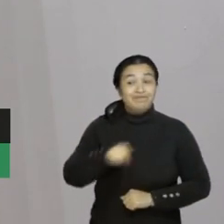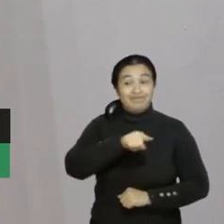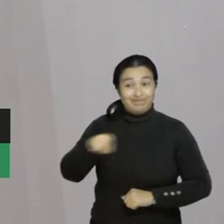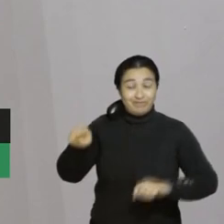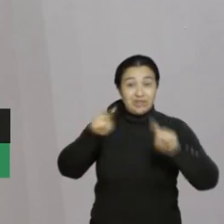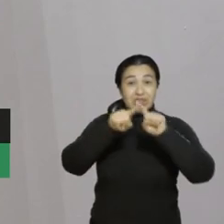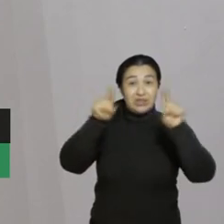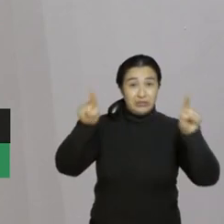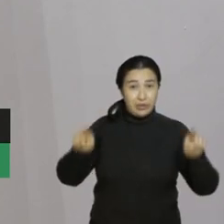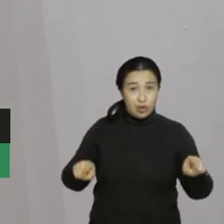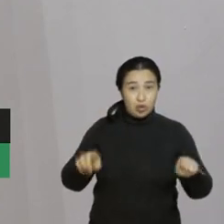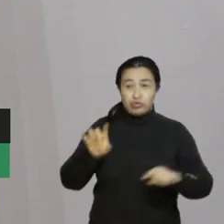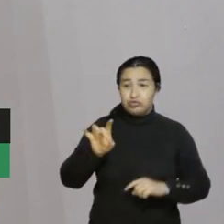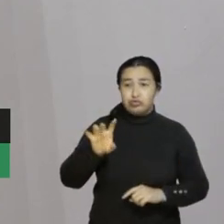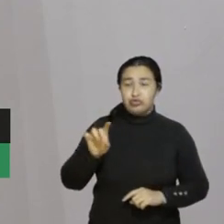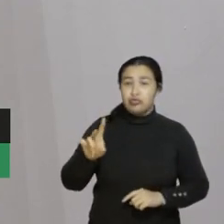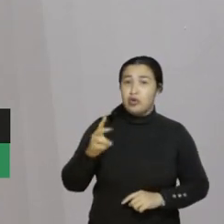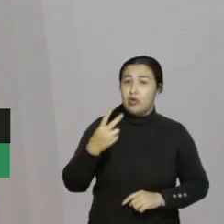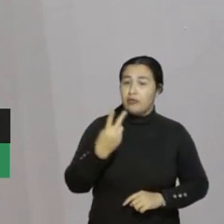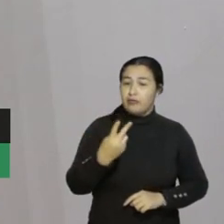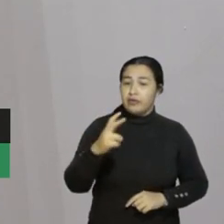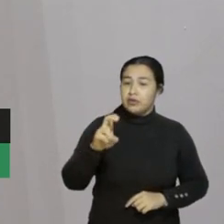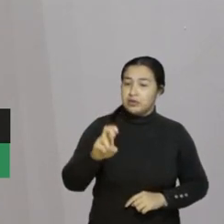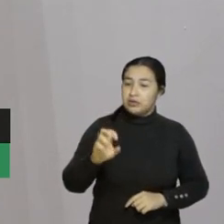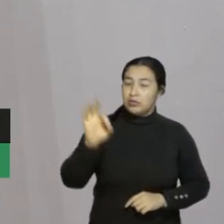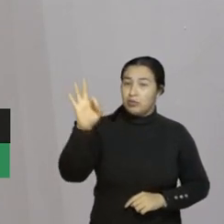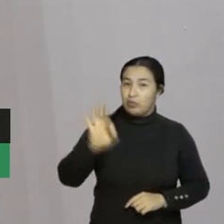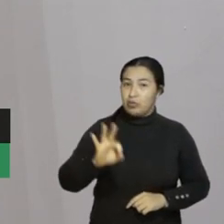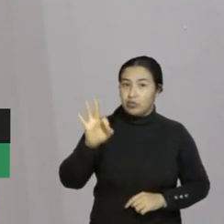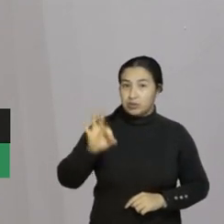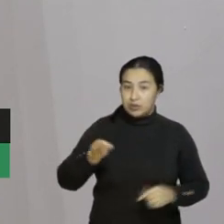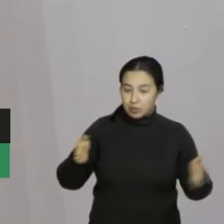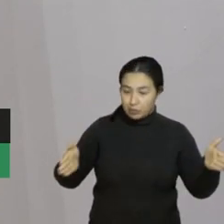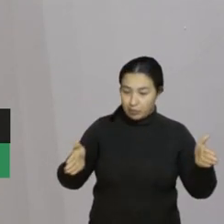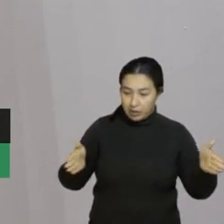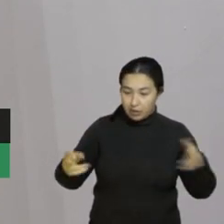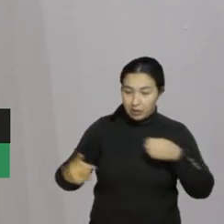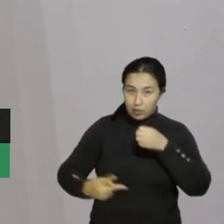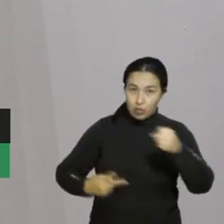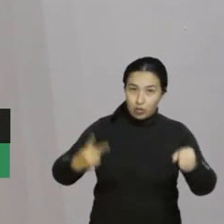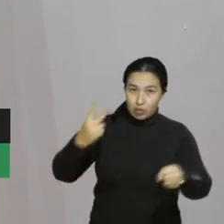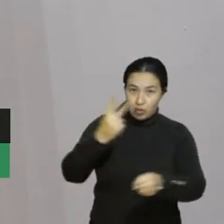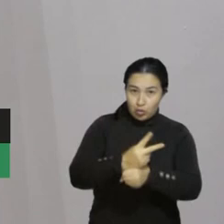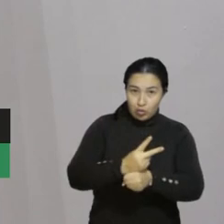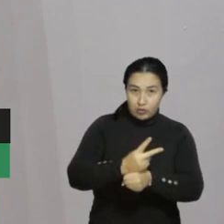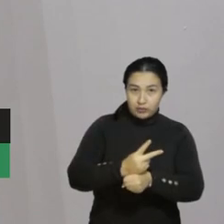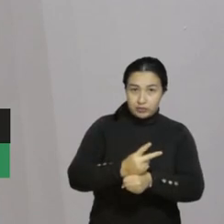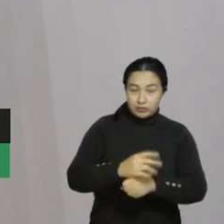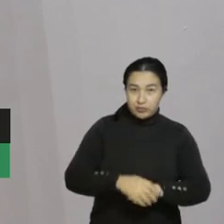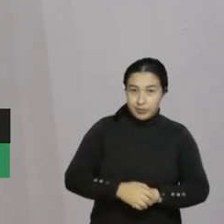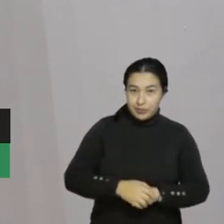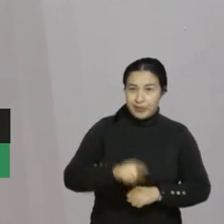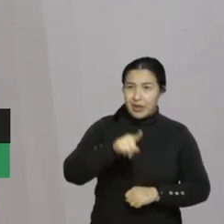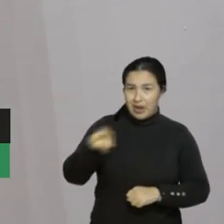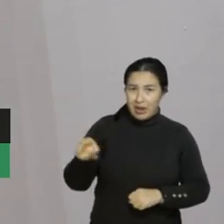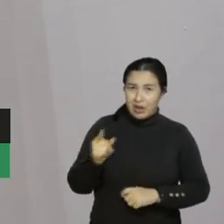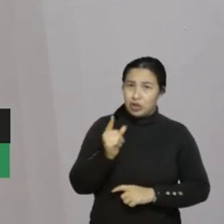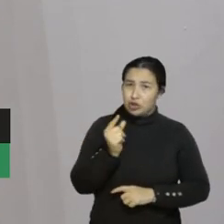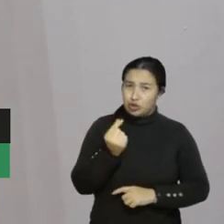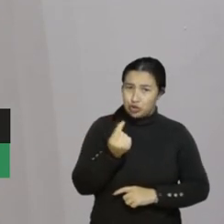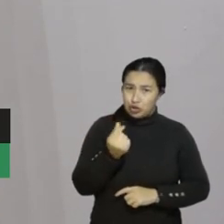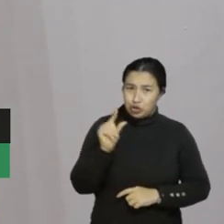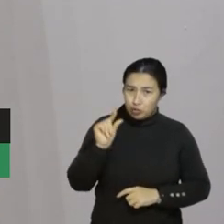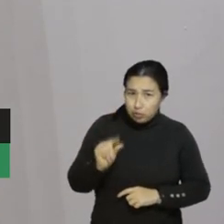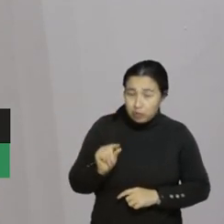de 25% em 2 anos. Ou seja, já não ganham mal. Já ganham